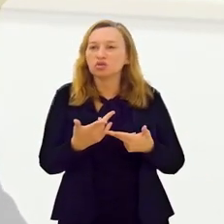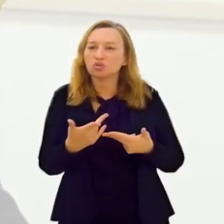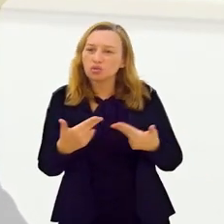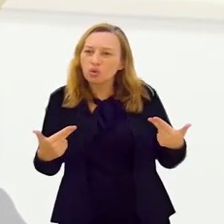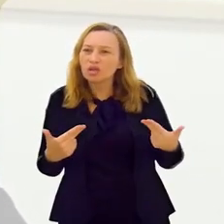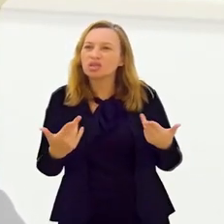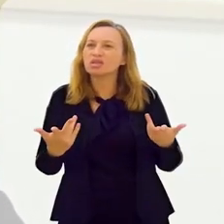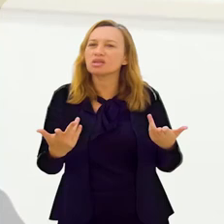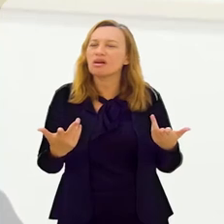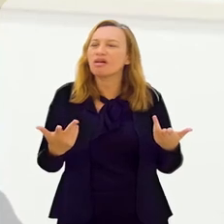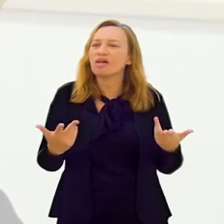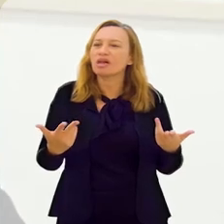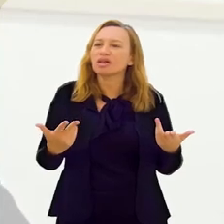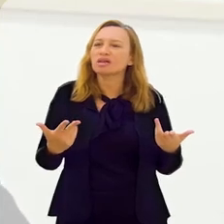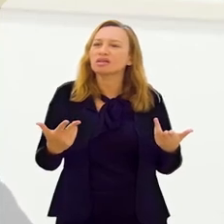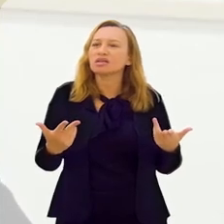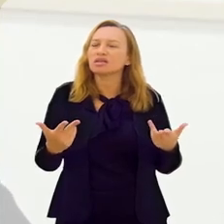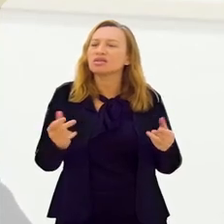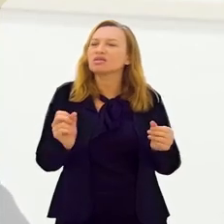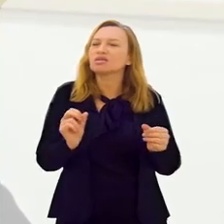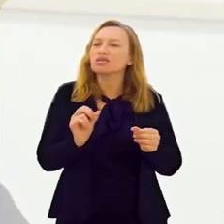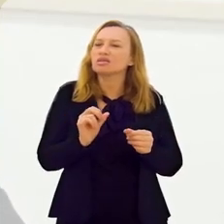essas TACs sejam